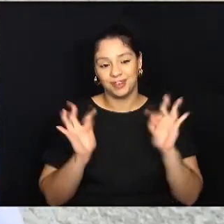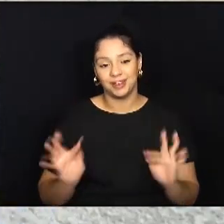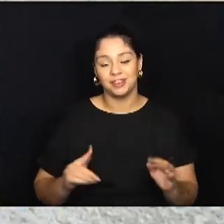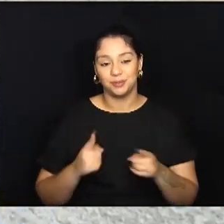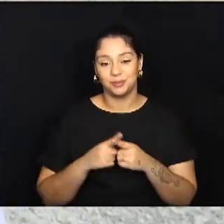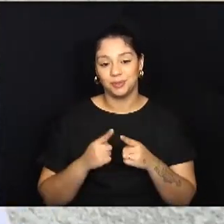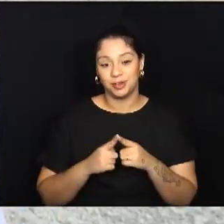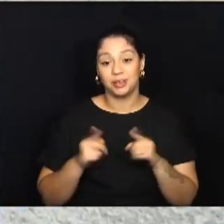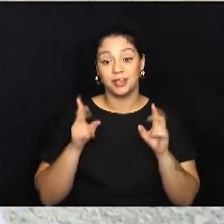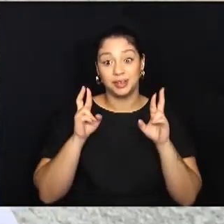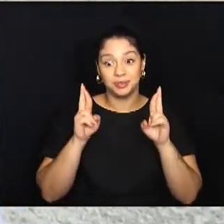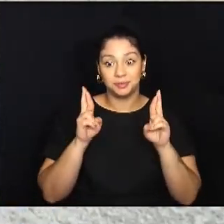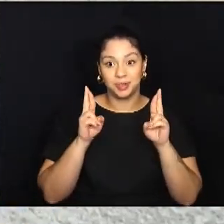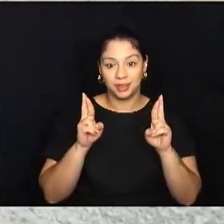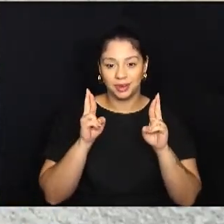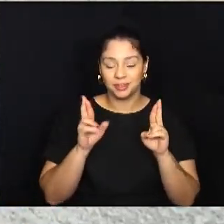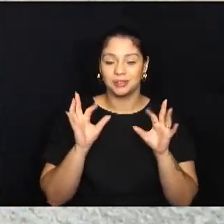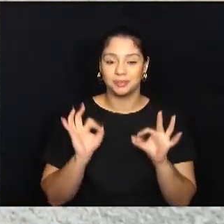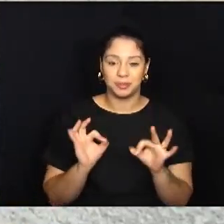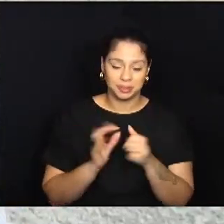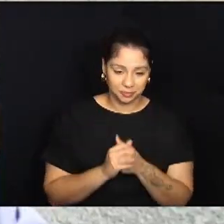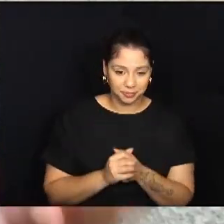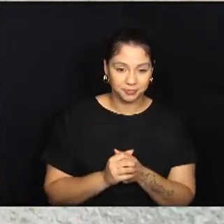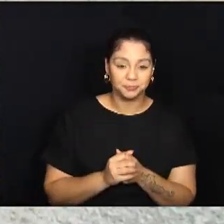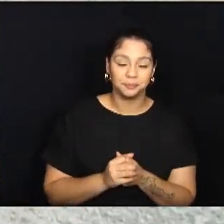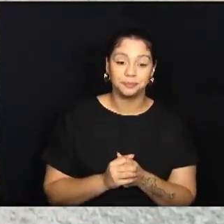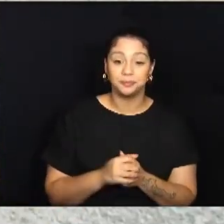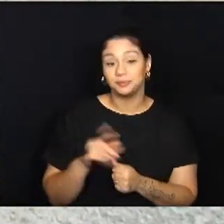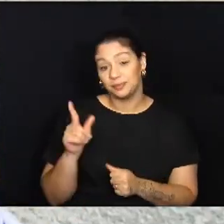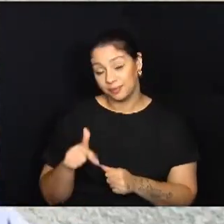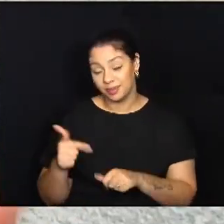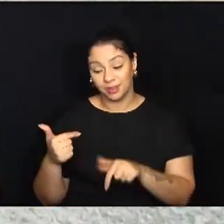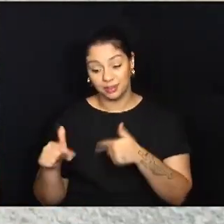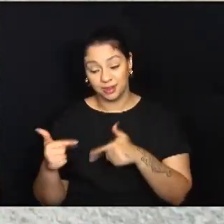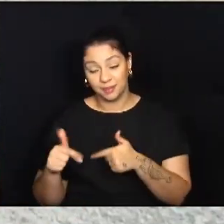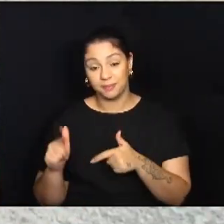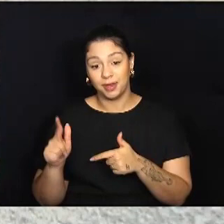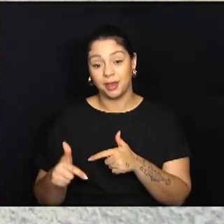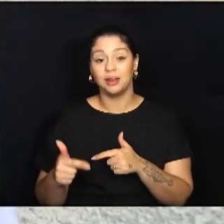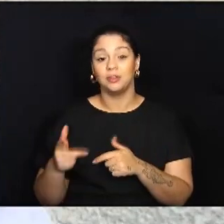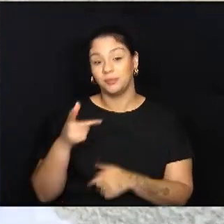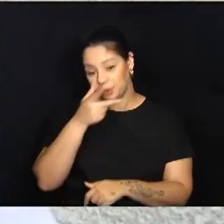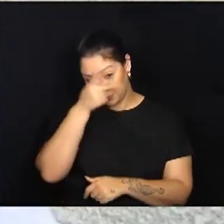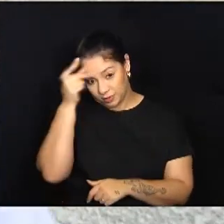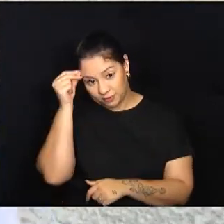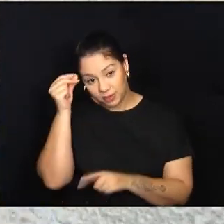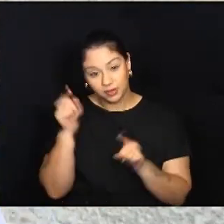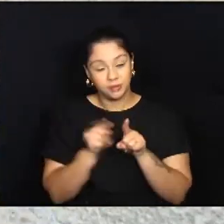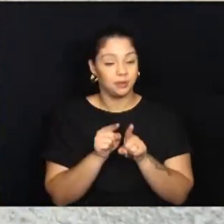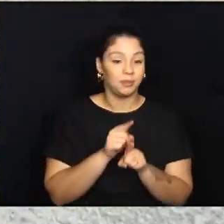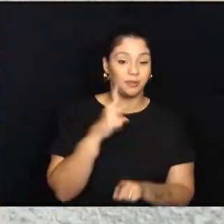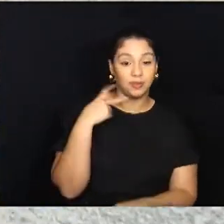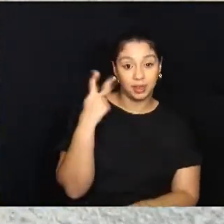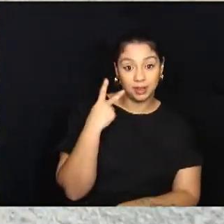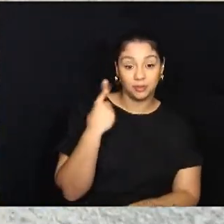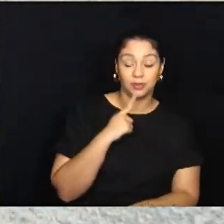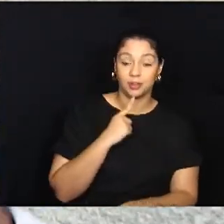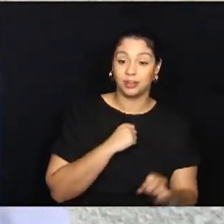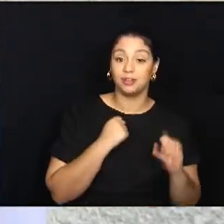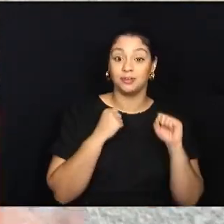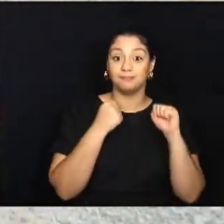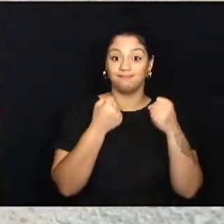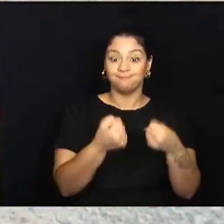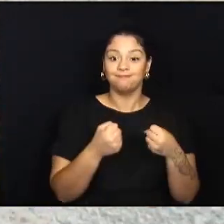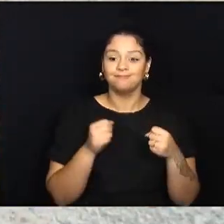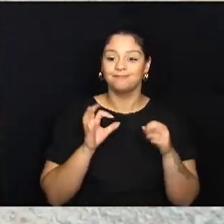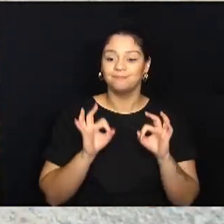nova esperança, né, no nosso esse trabalho aqui pelo prefeito, pelo nosso vereador, que estão se empenhando